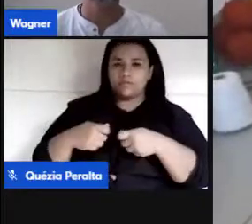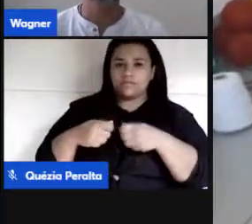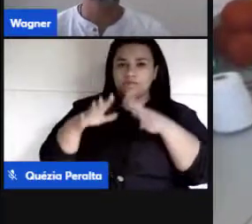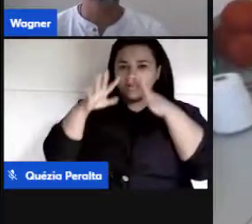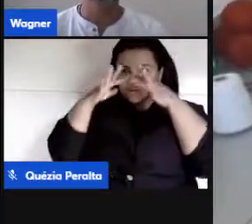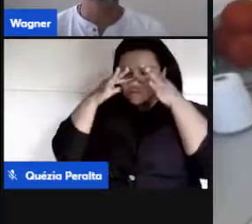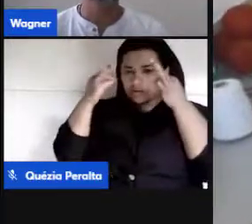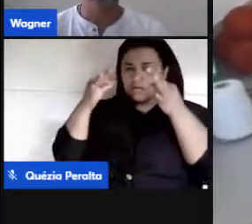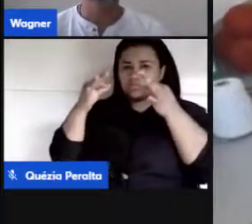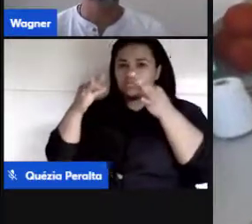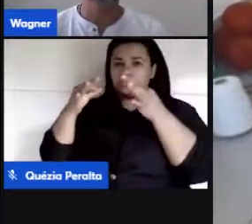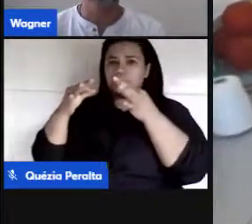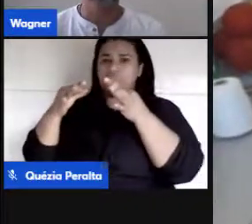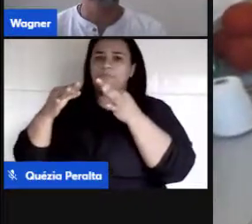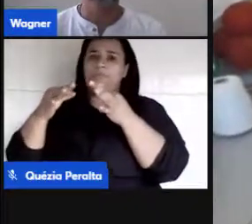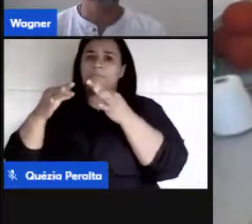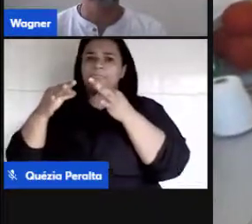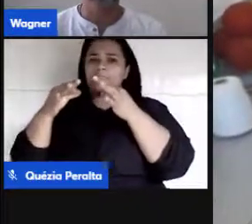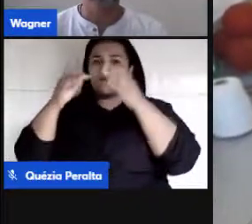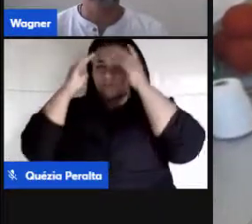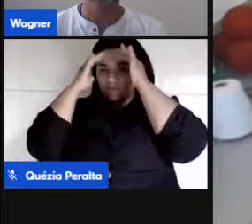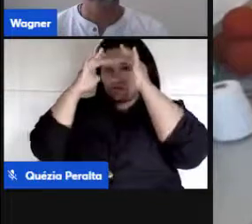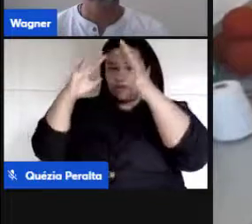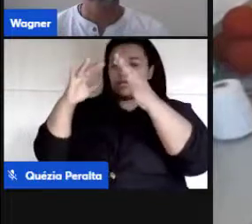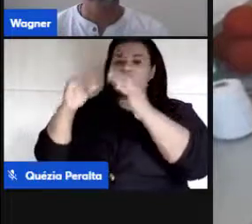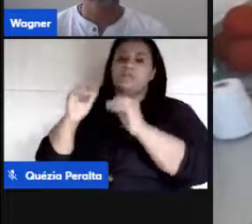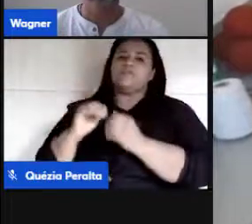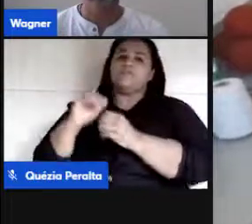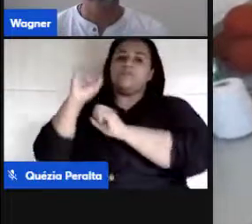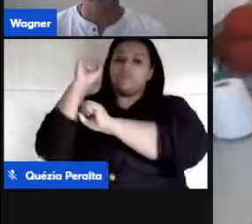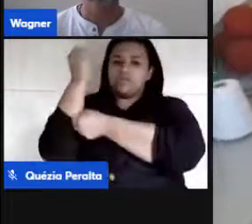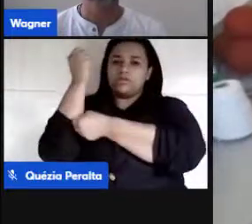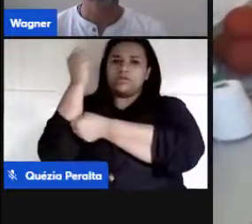pontaria, o arremesso no potinho. Vamos lá?